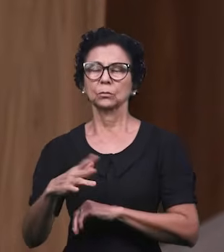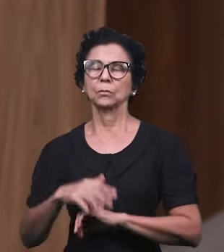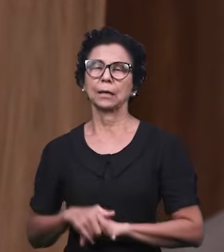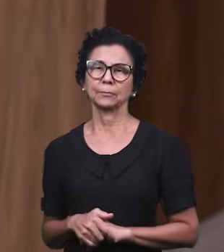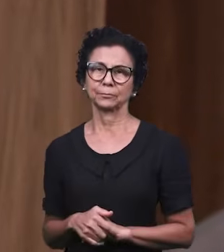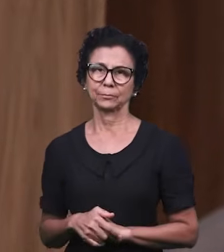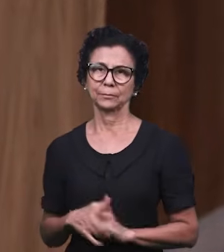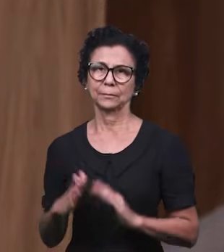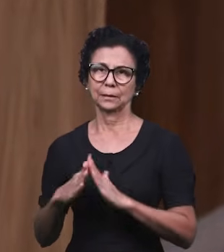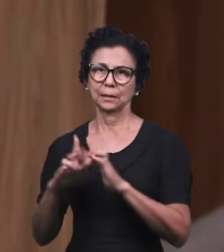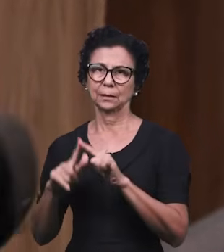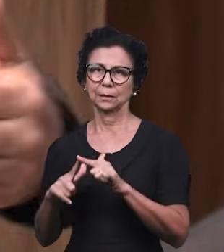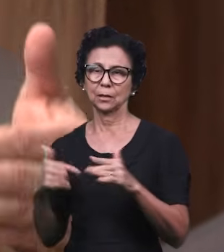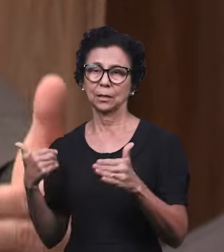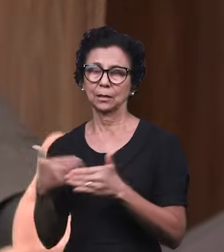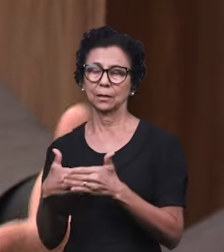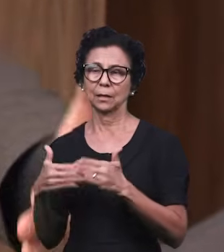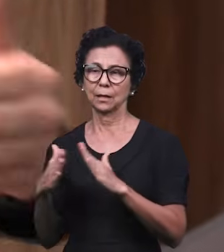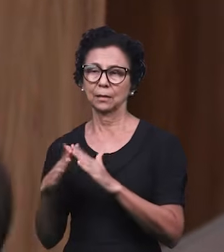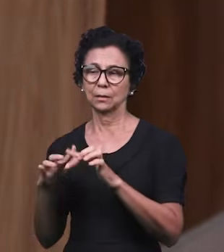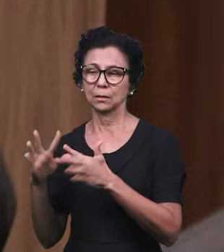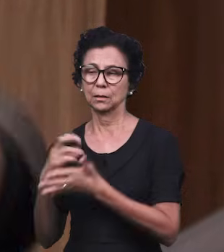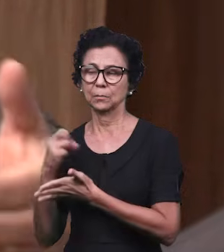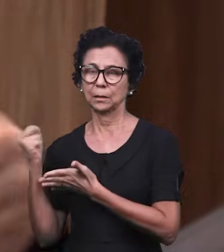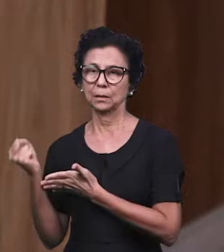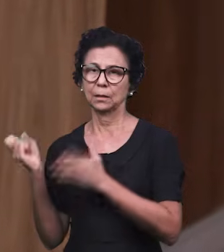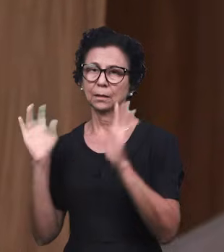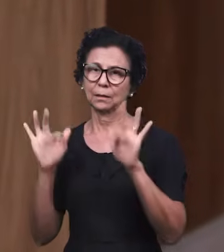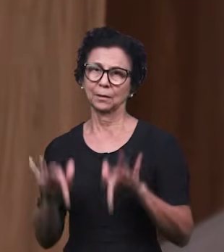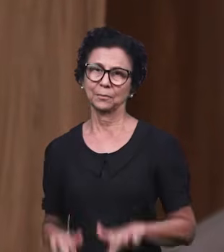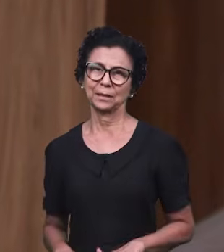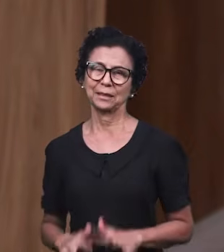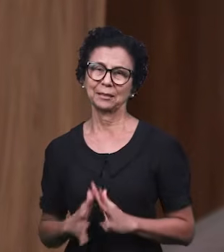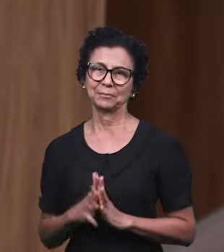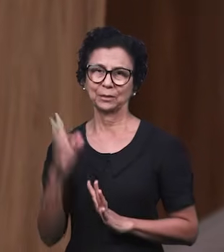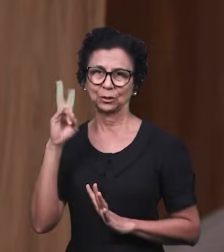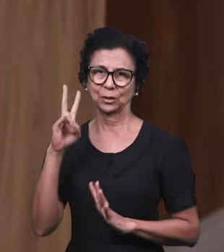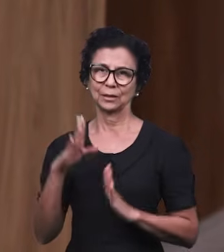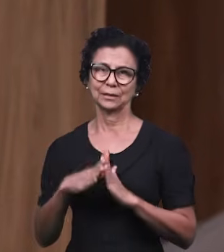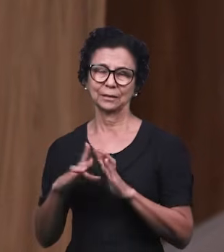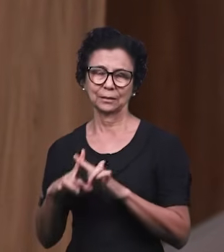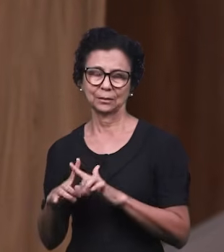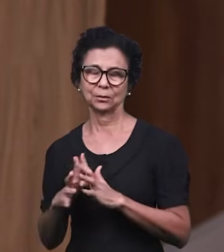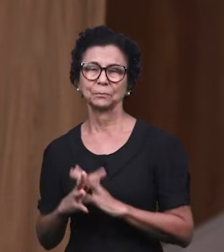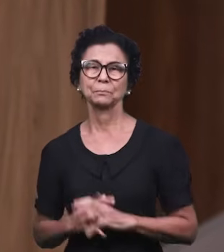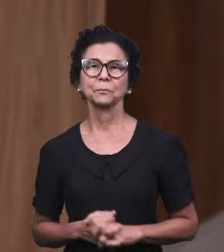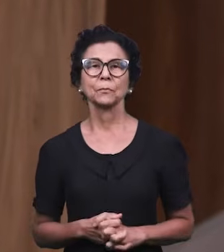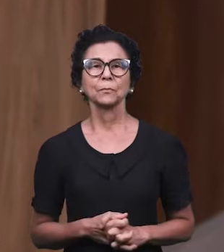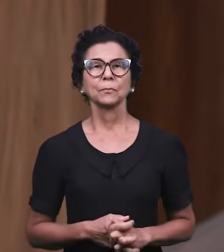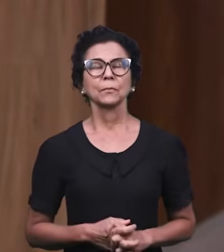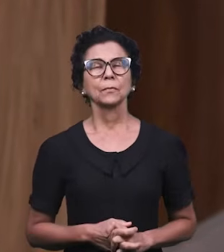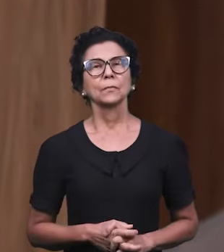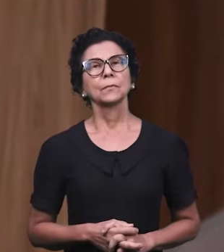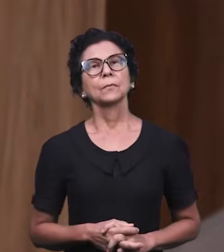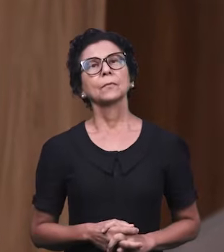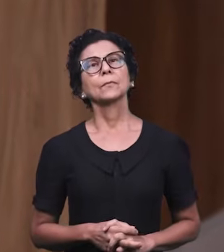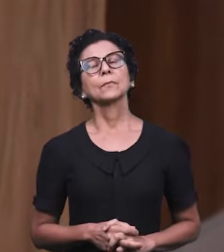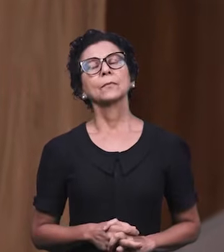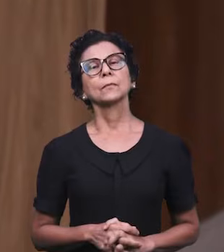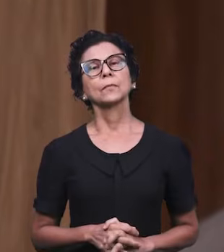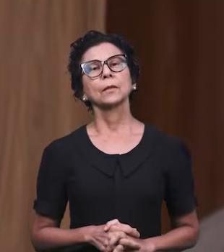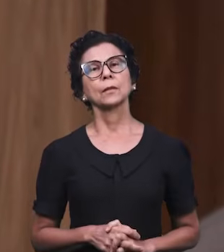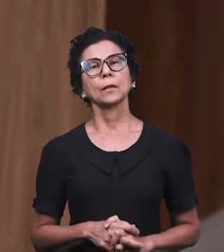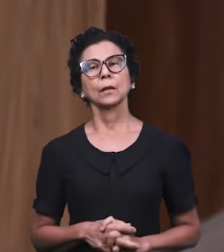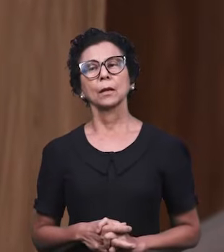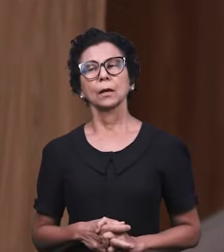seu arrebatamento, quando termina a história da igreja aqui. E quando Jesus ele fala